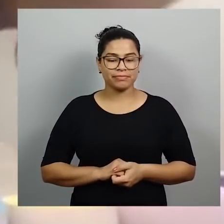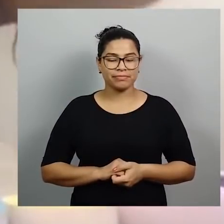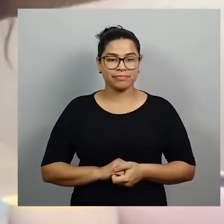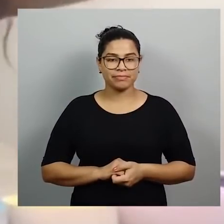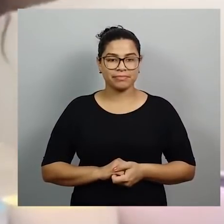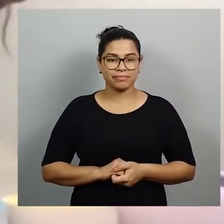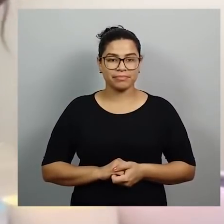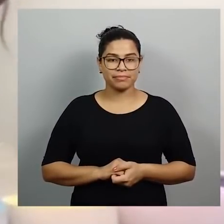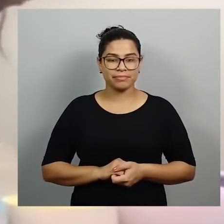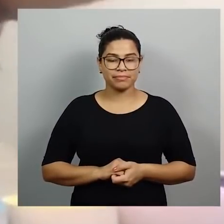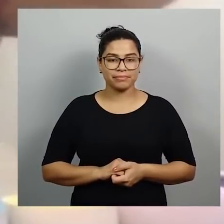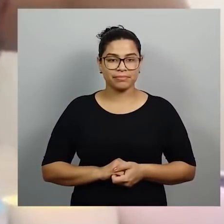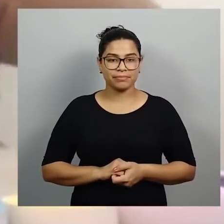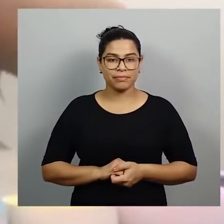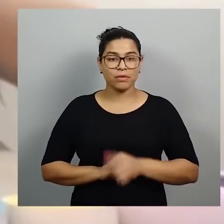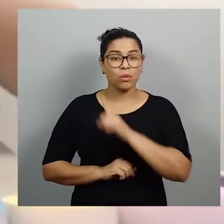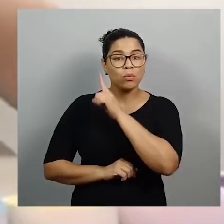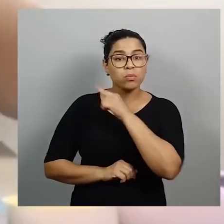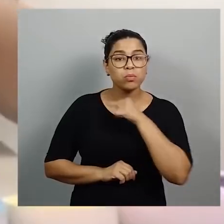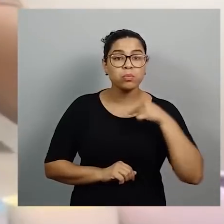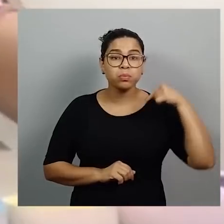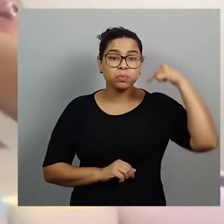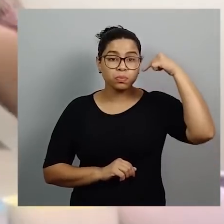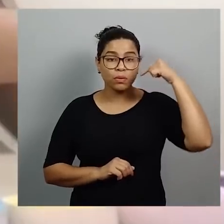Embaixo ela será oval,